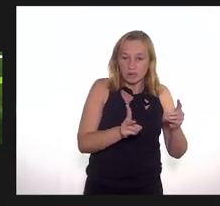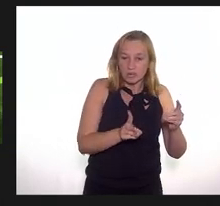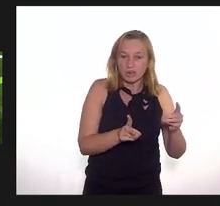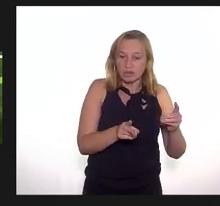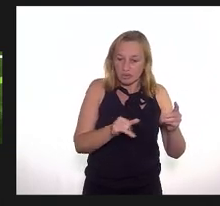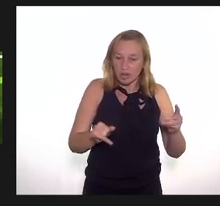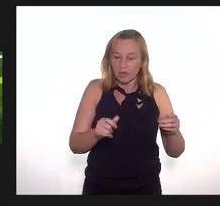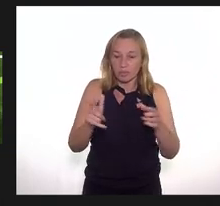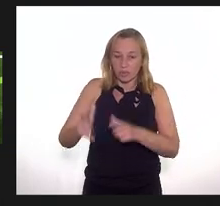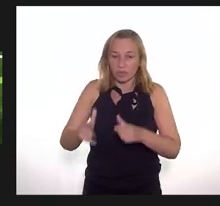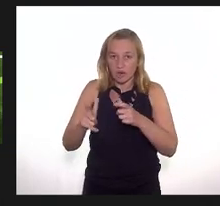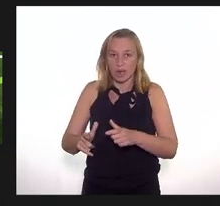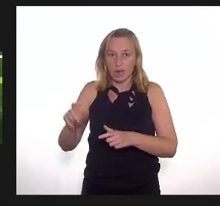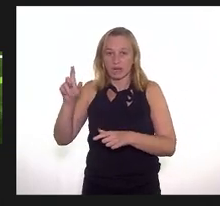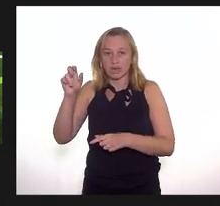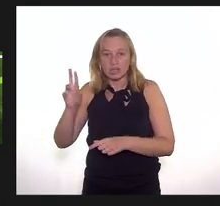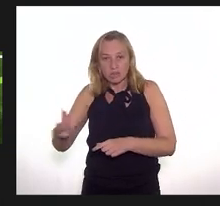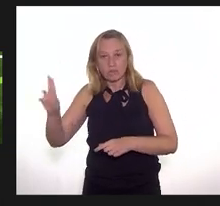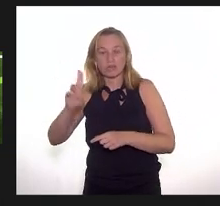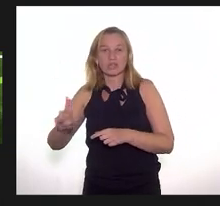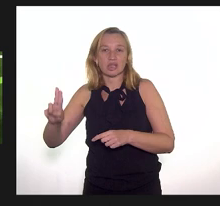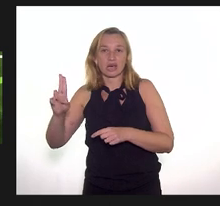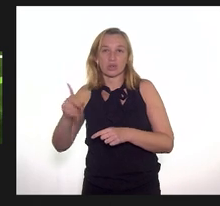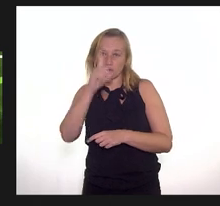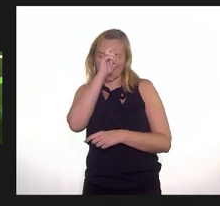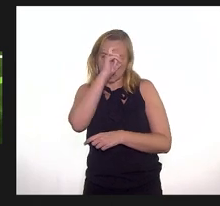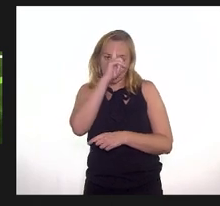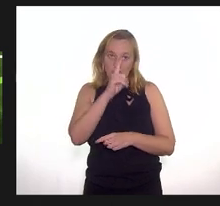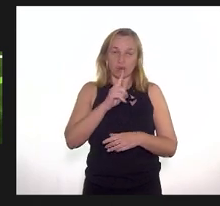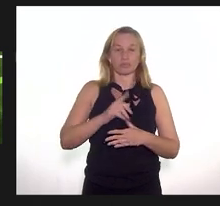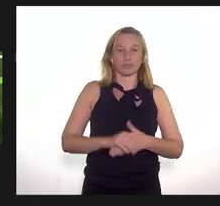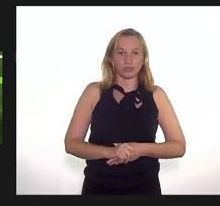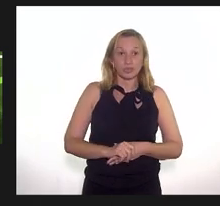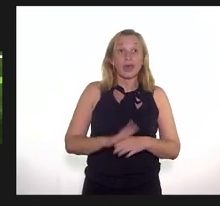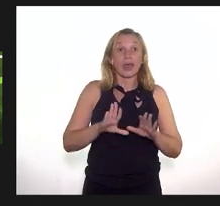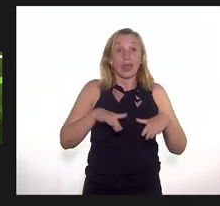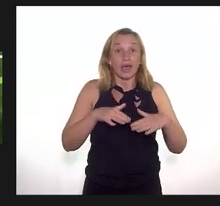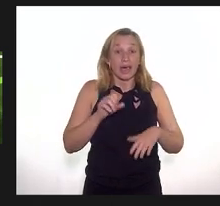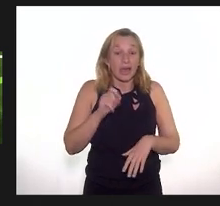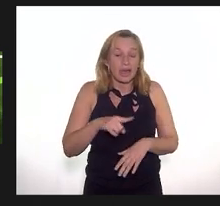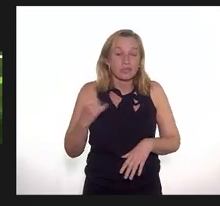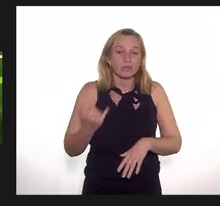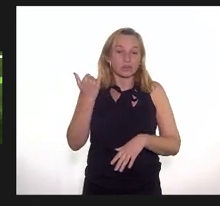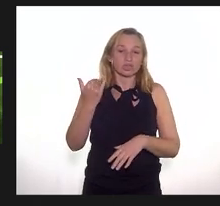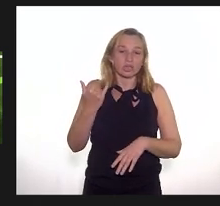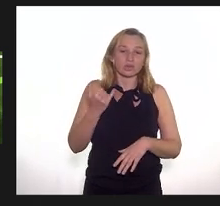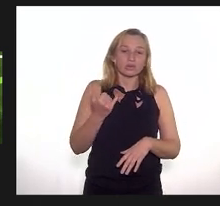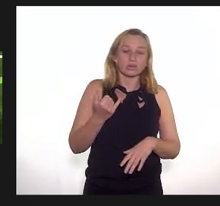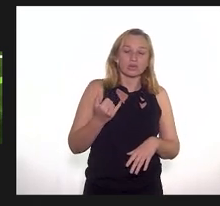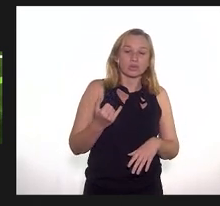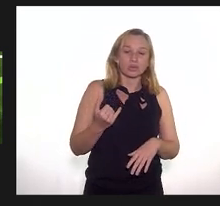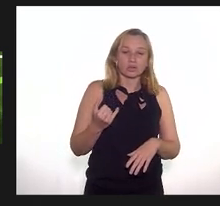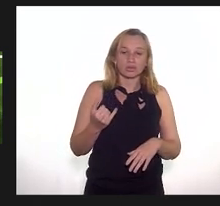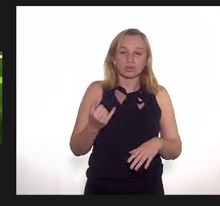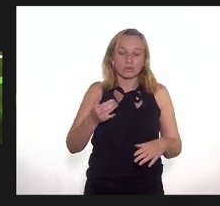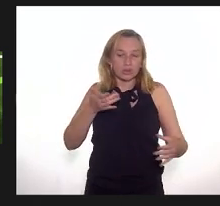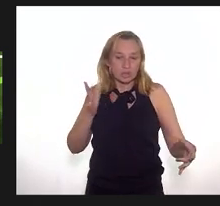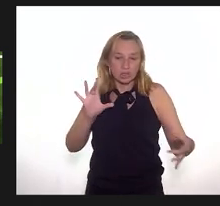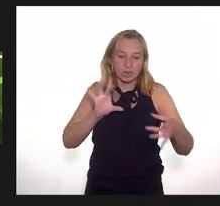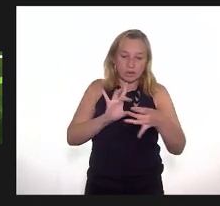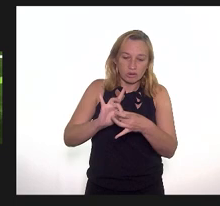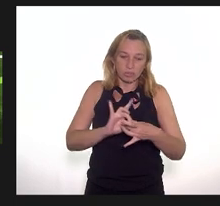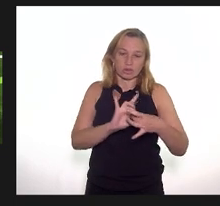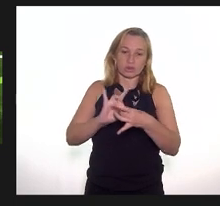desorganizada, mas acabam chegando até lá. Então, é importante a gente construir essas pontes e tentar